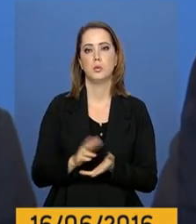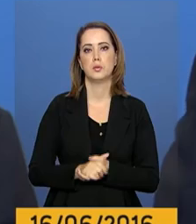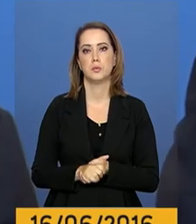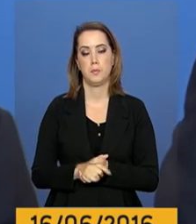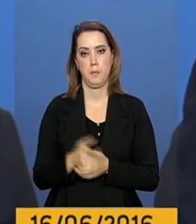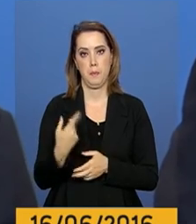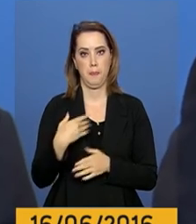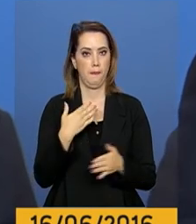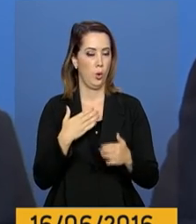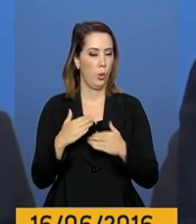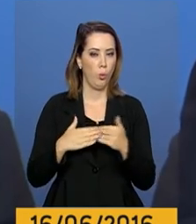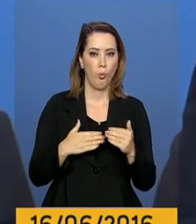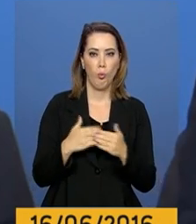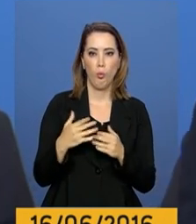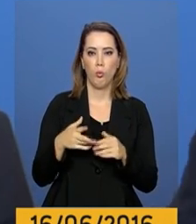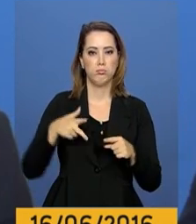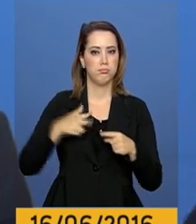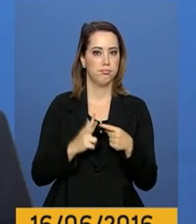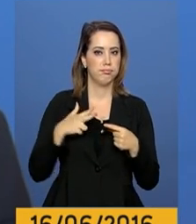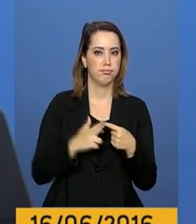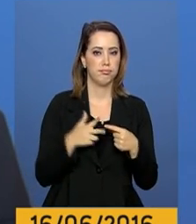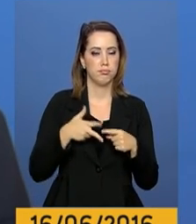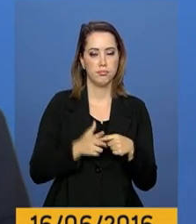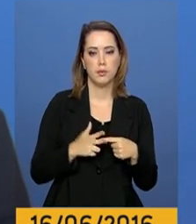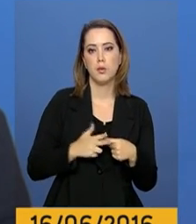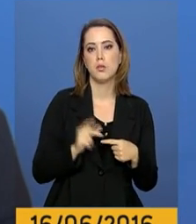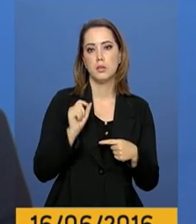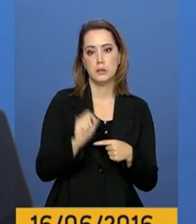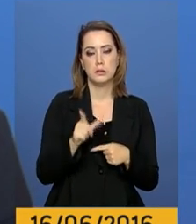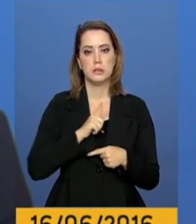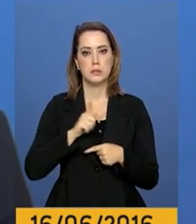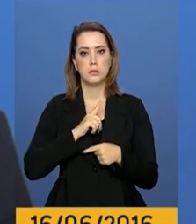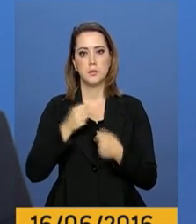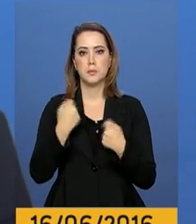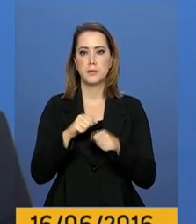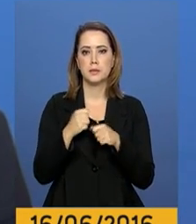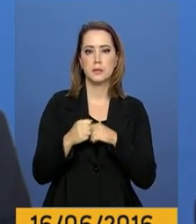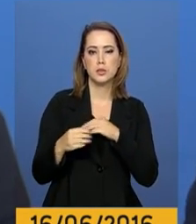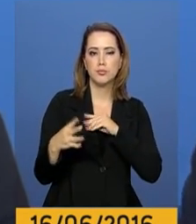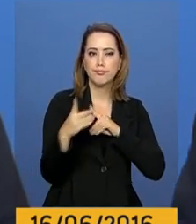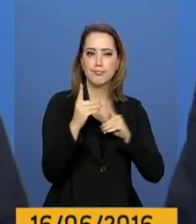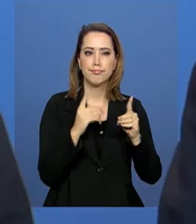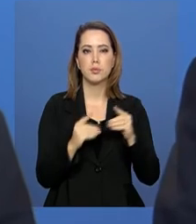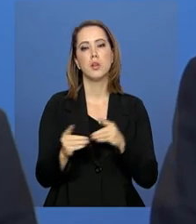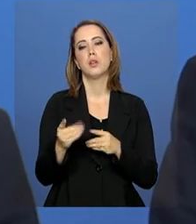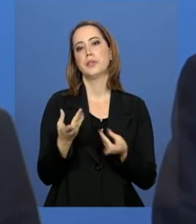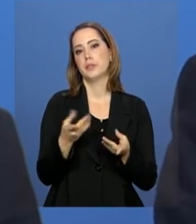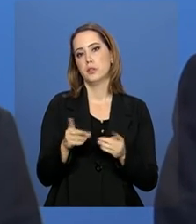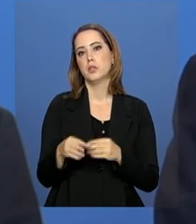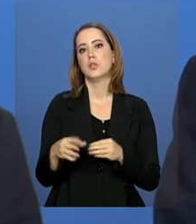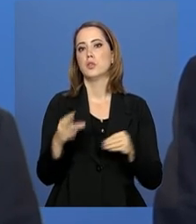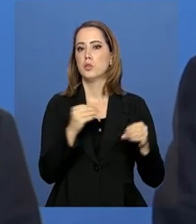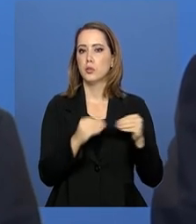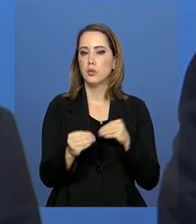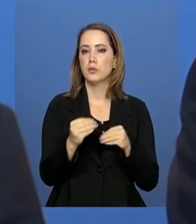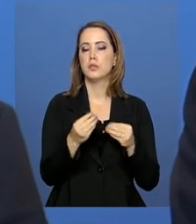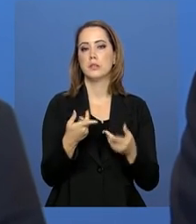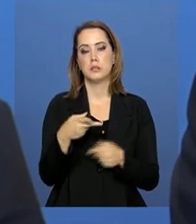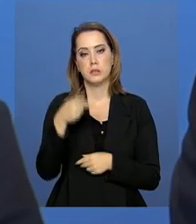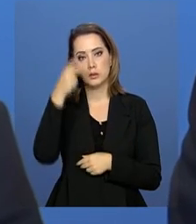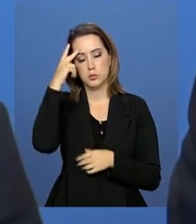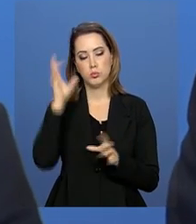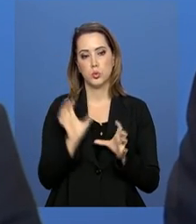substanciais. E qualquer mudança que houver, há de se ter consulta pública, discussão com representação de estudantes,